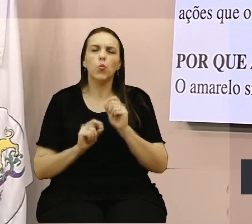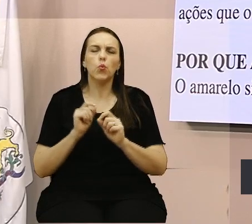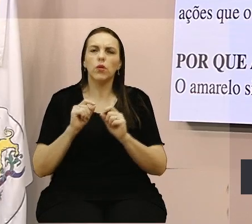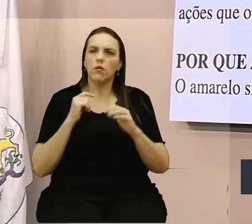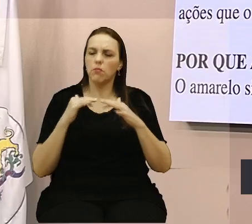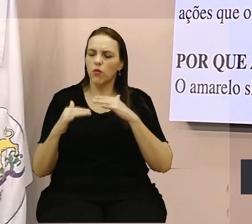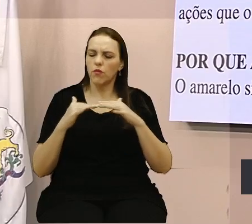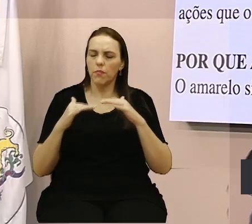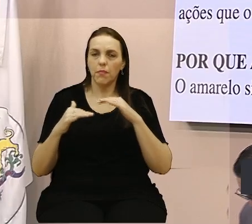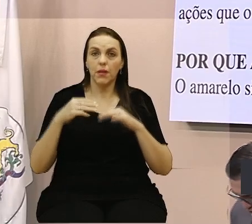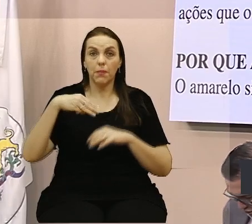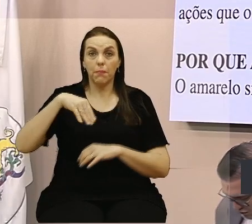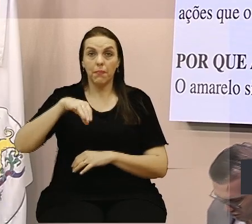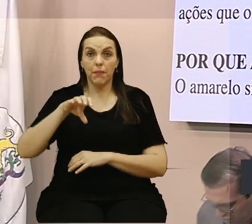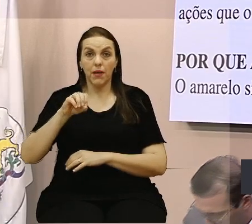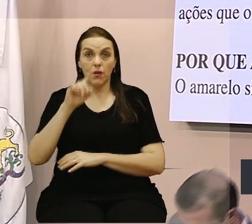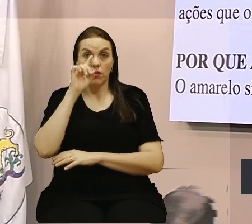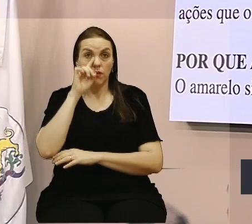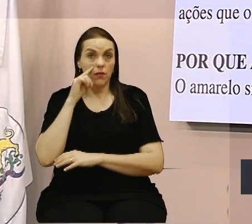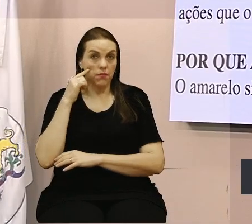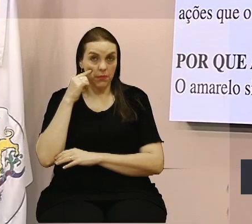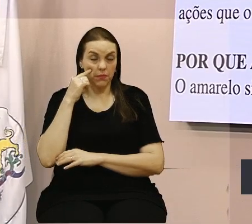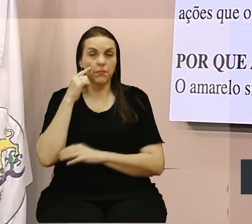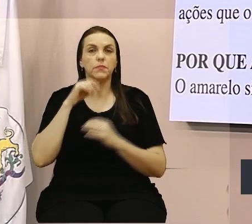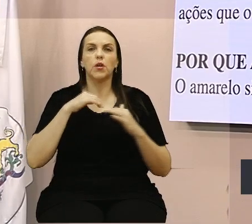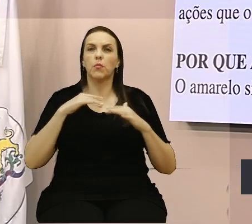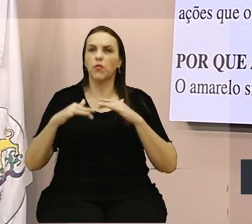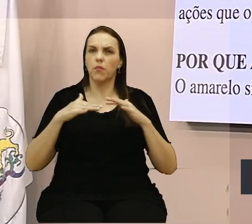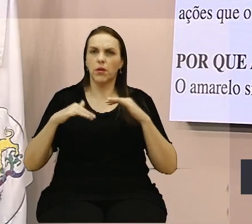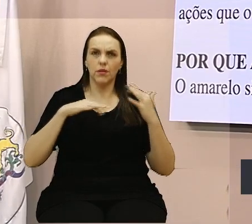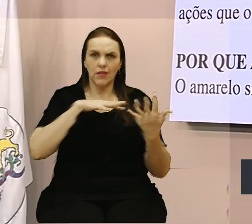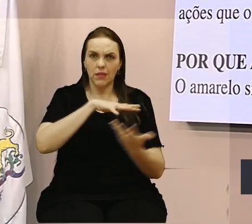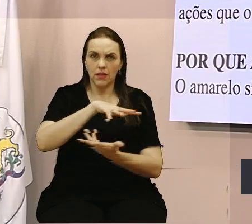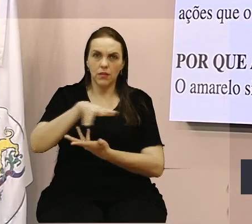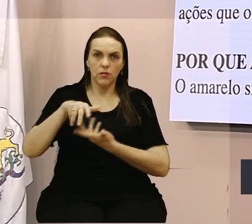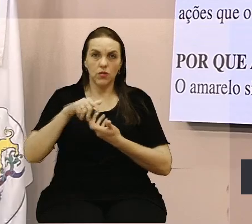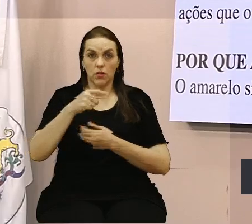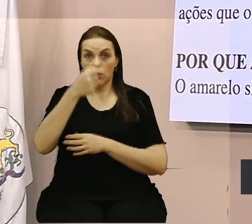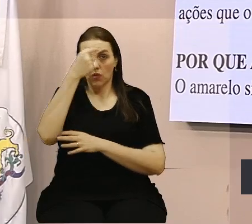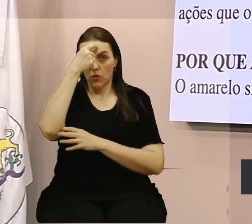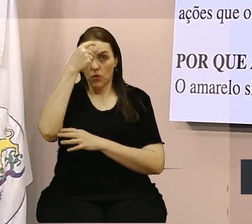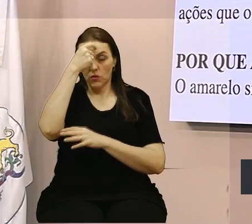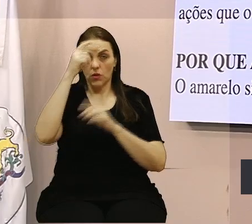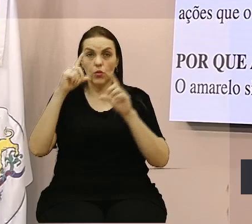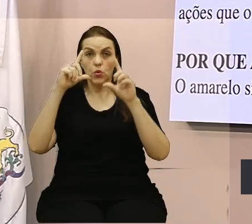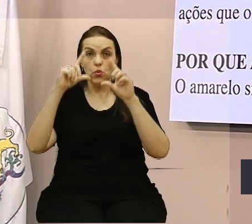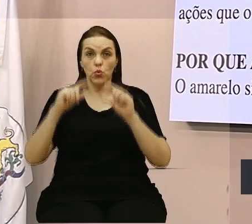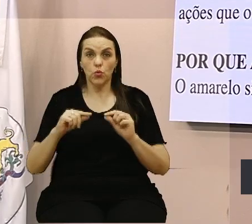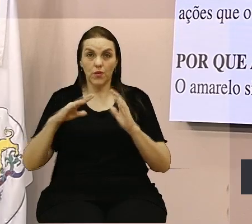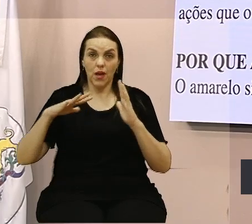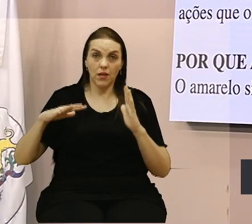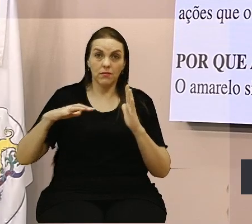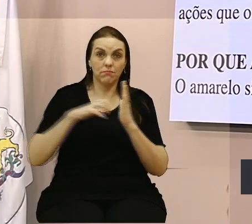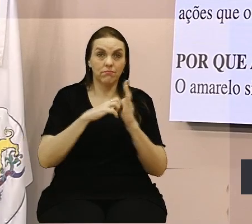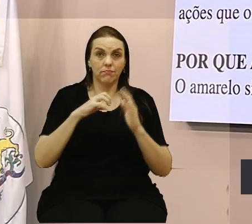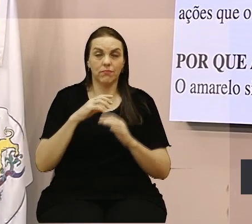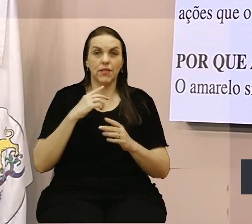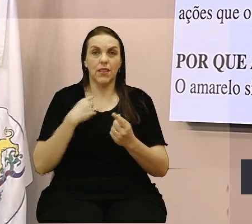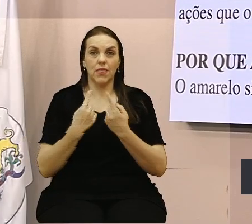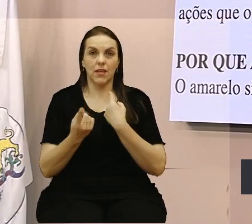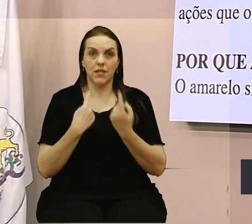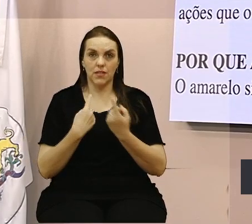do Maio Amarelo? É o movimento internacional de conscientização para a redução de sinistros de trânsito. Então, tudo que envolve